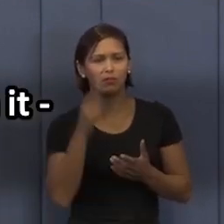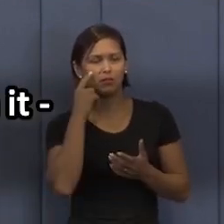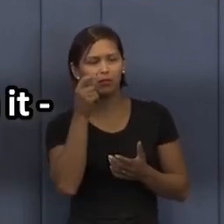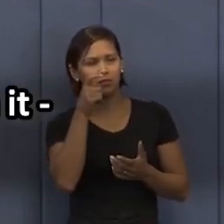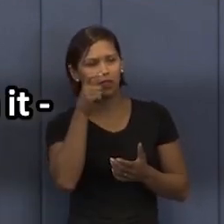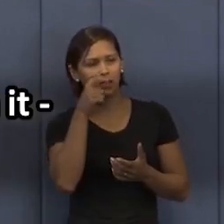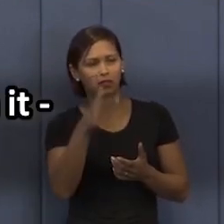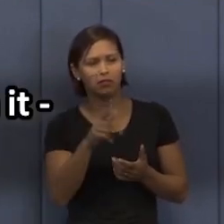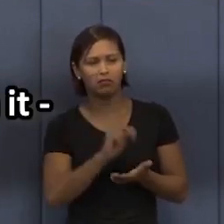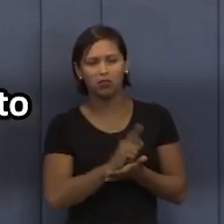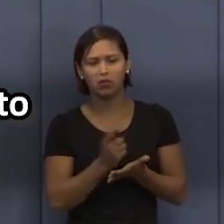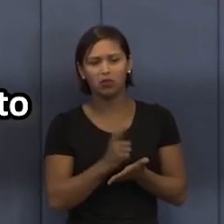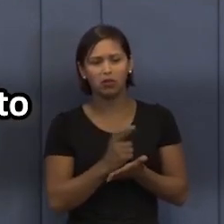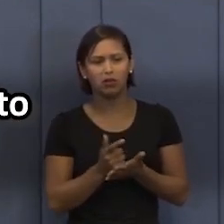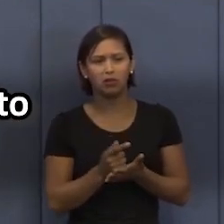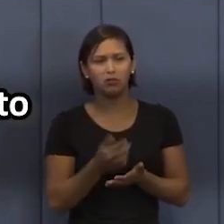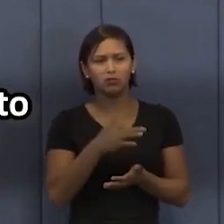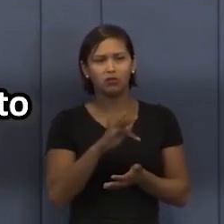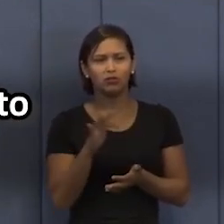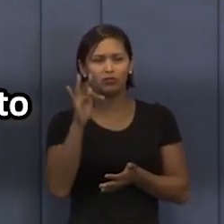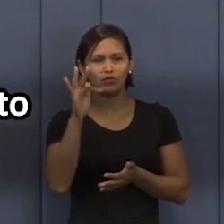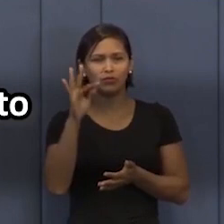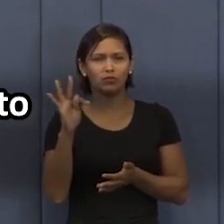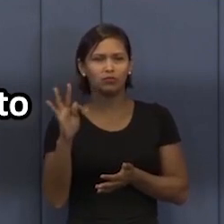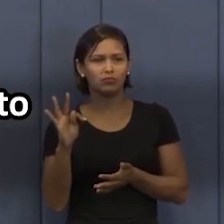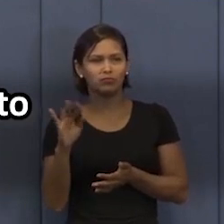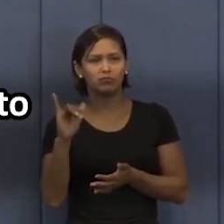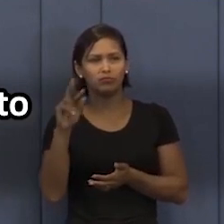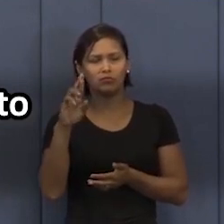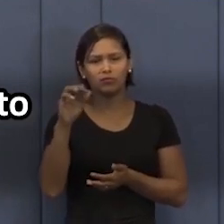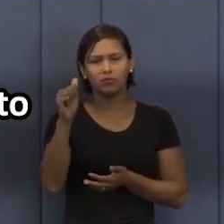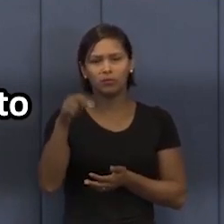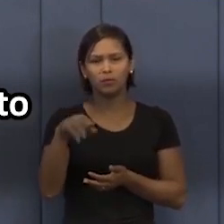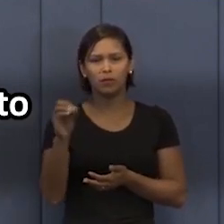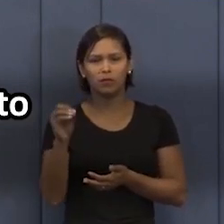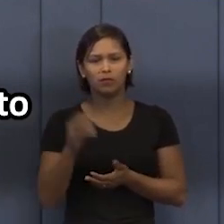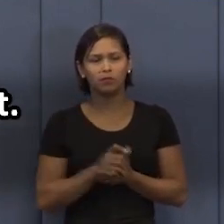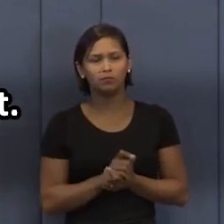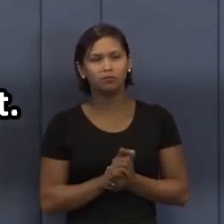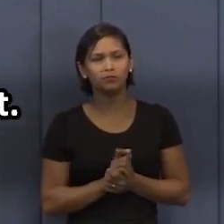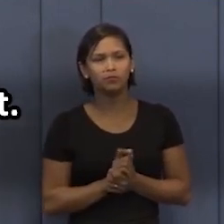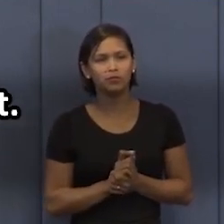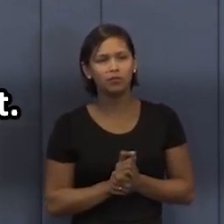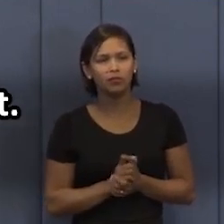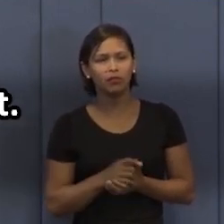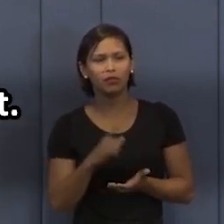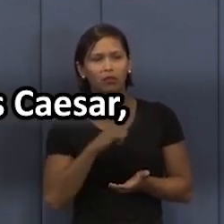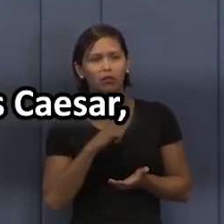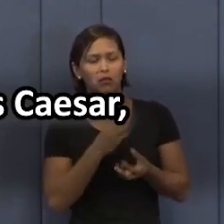des Invalides para ver o esquife de um tirano, mas, enfim, vale por isso que eu estou